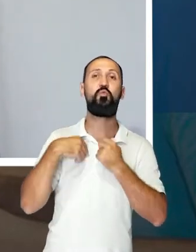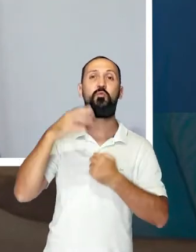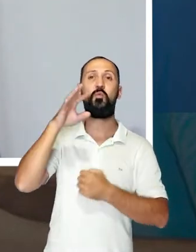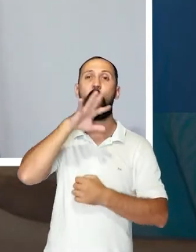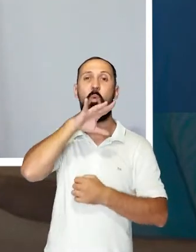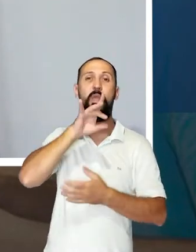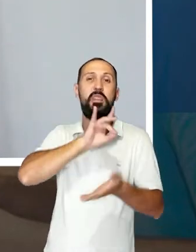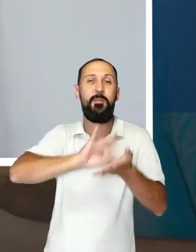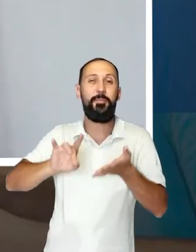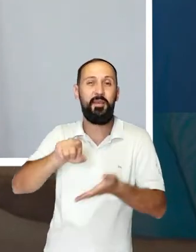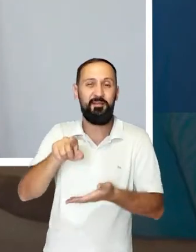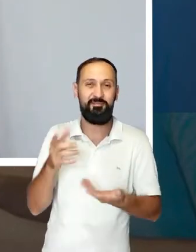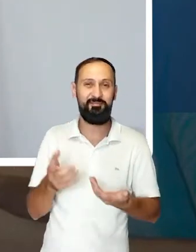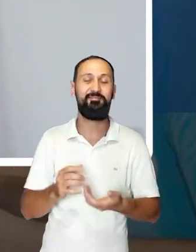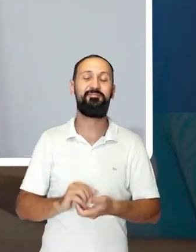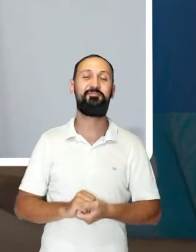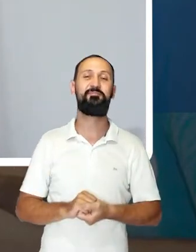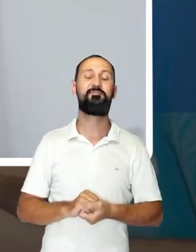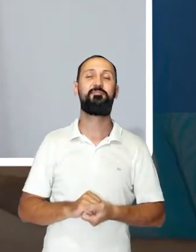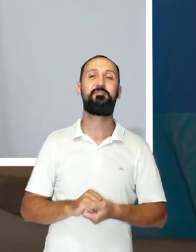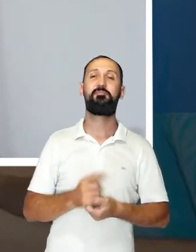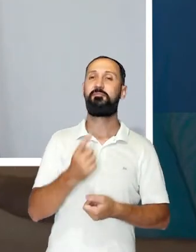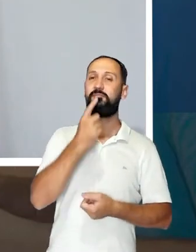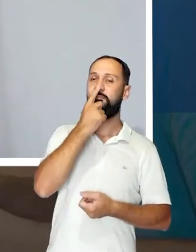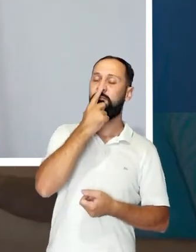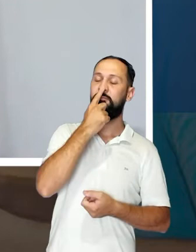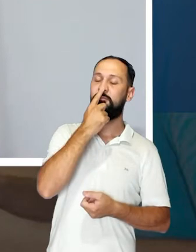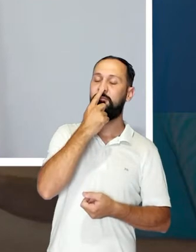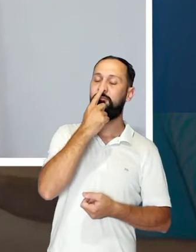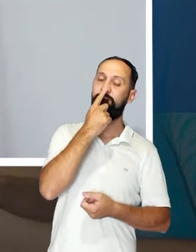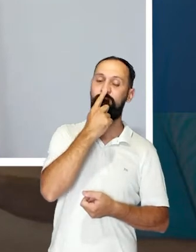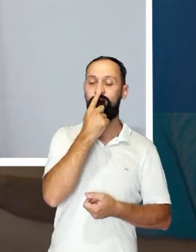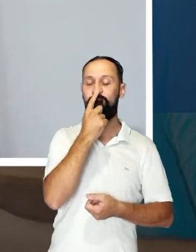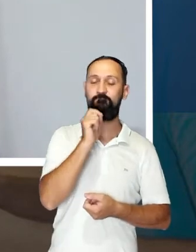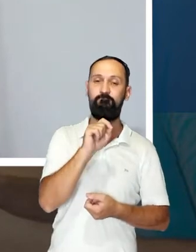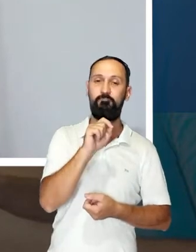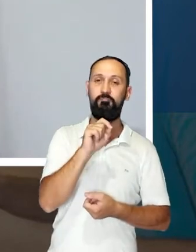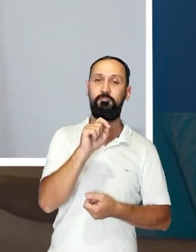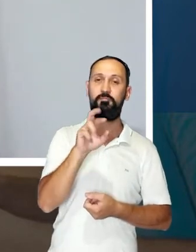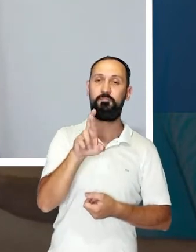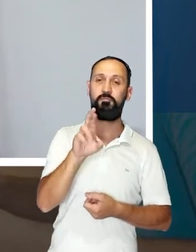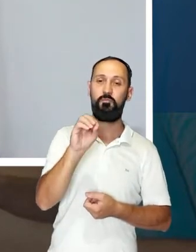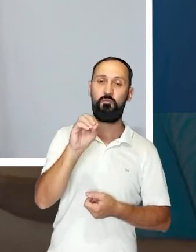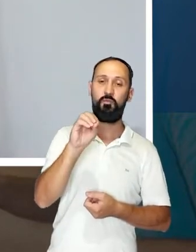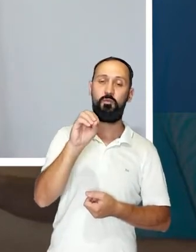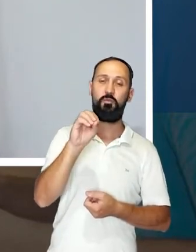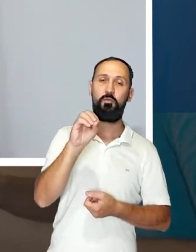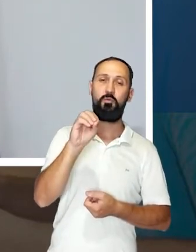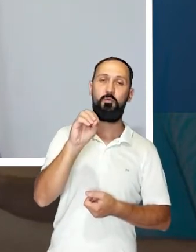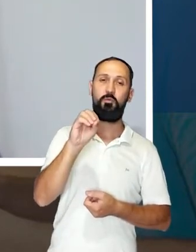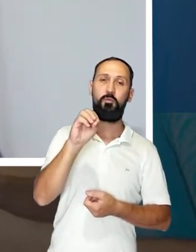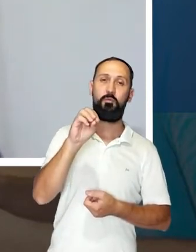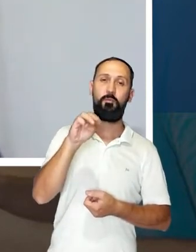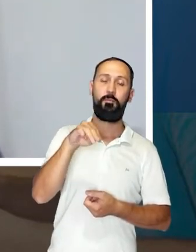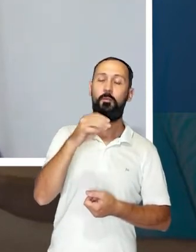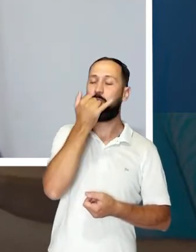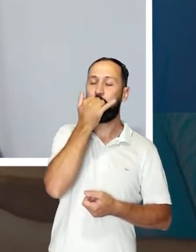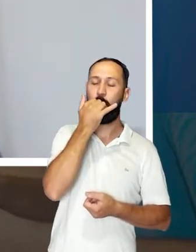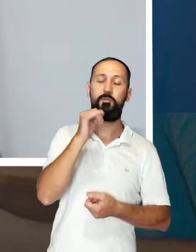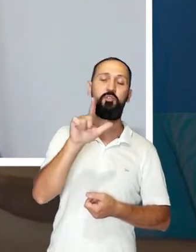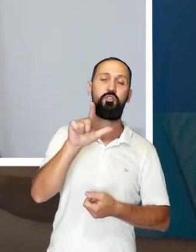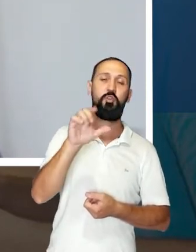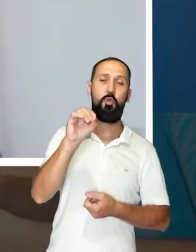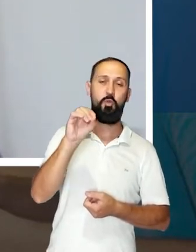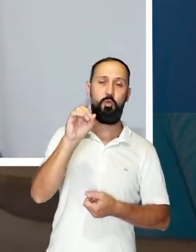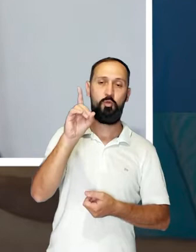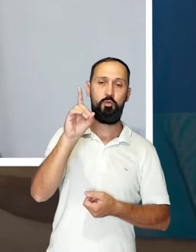novo vilão da história. Optei por tirá-lo da Romênia, optei por